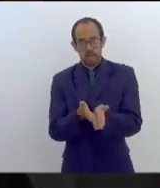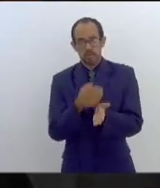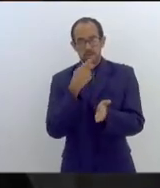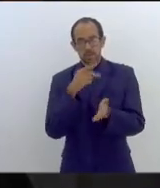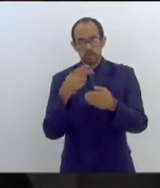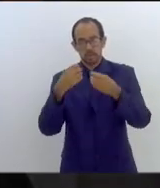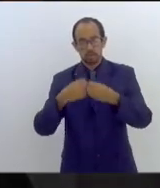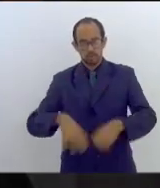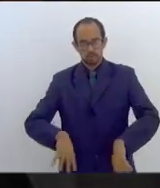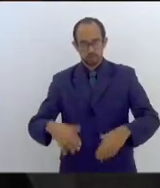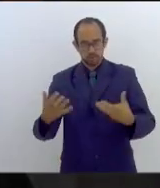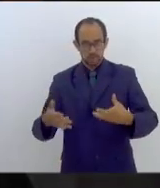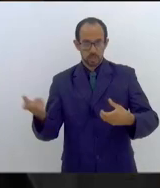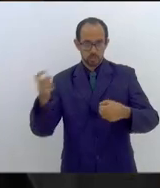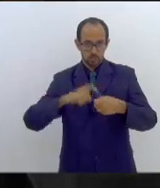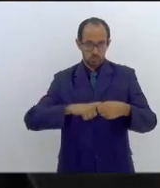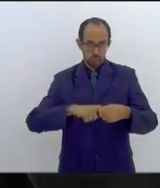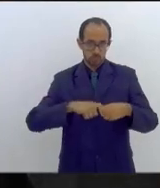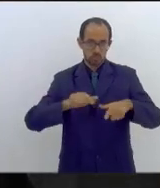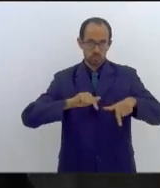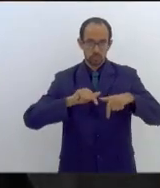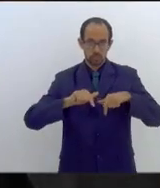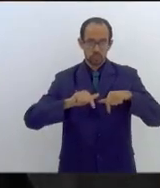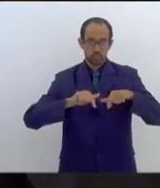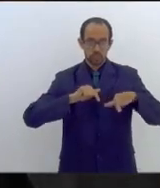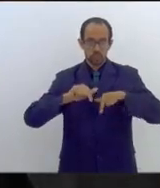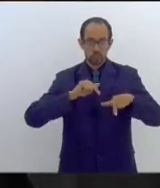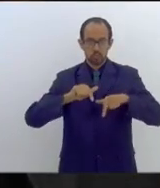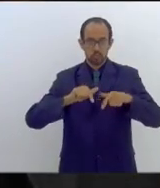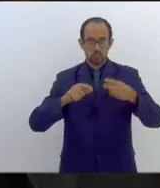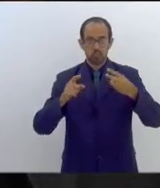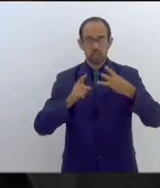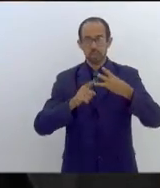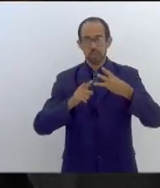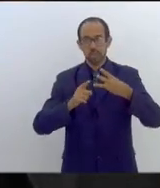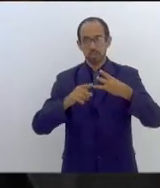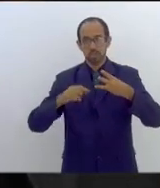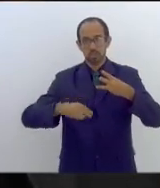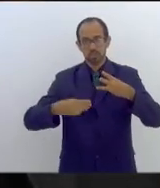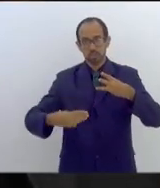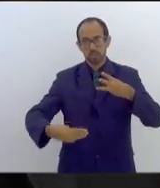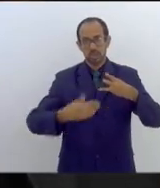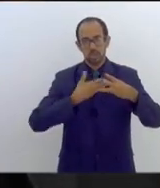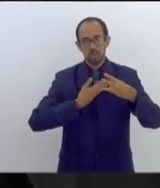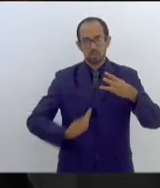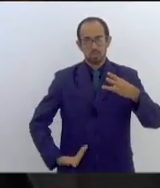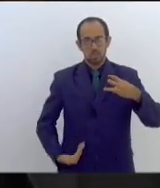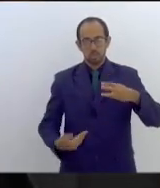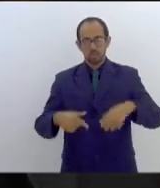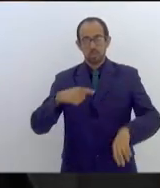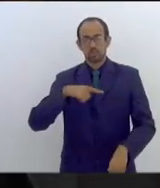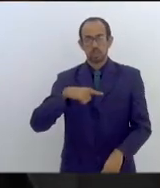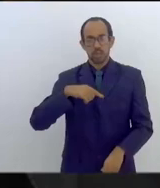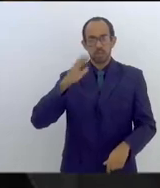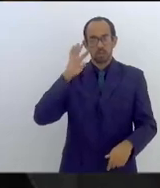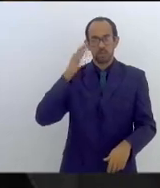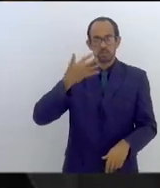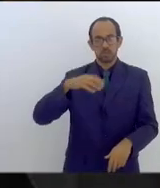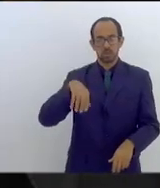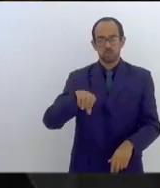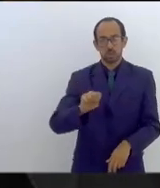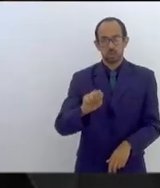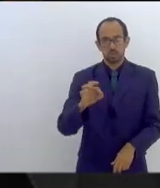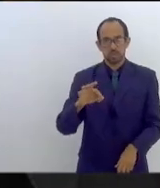que quer devolver o serviço. E uma movida pelo Ministério Público, que se encontra já com decisão do Superior Tribunal